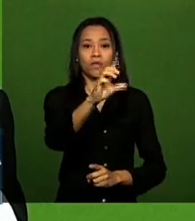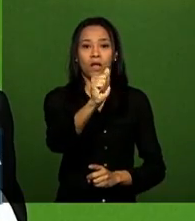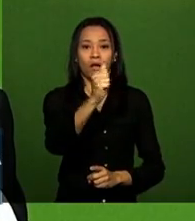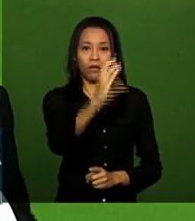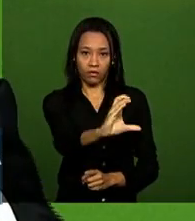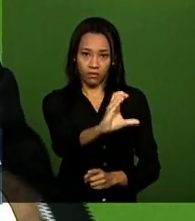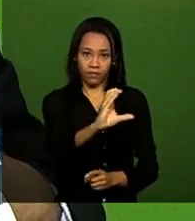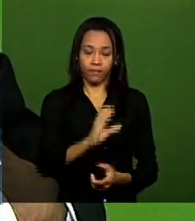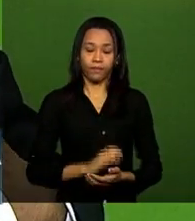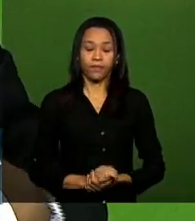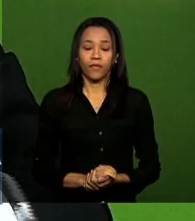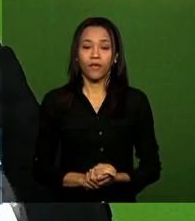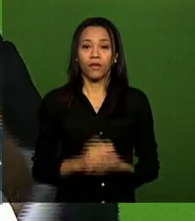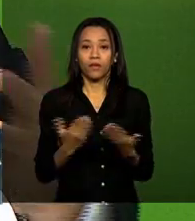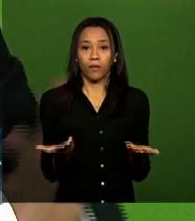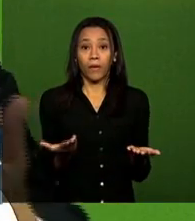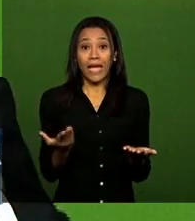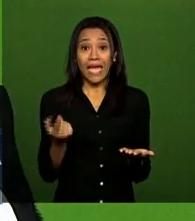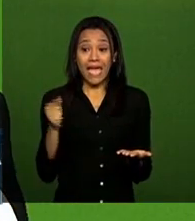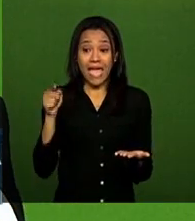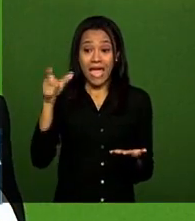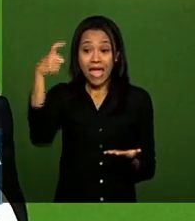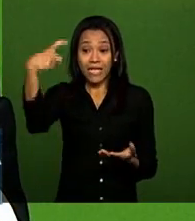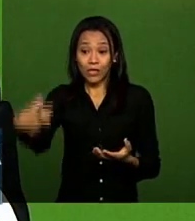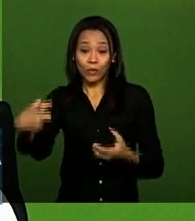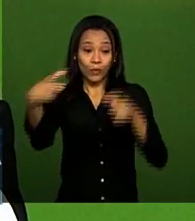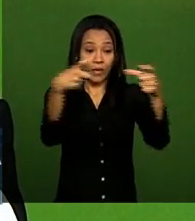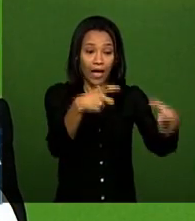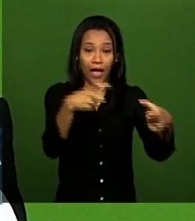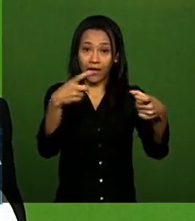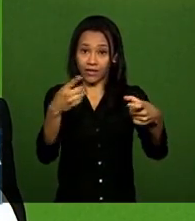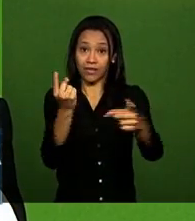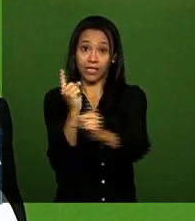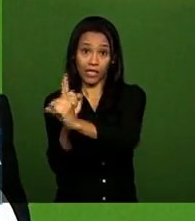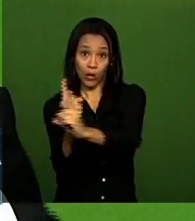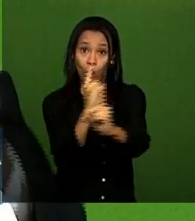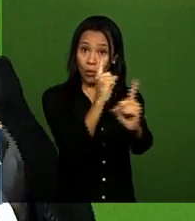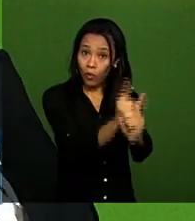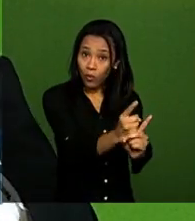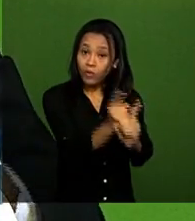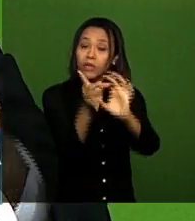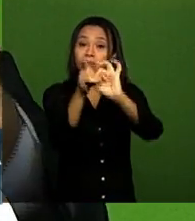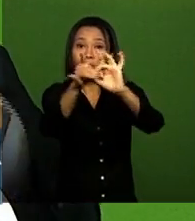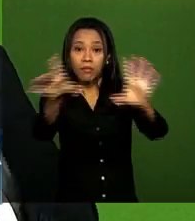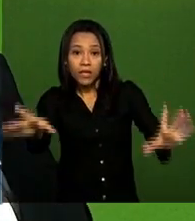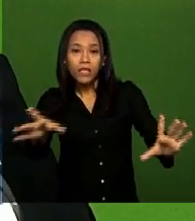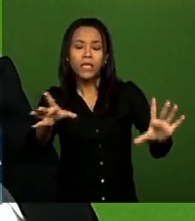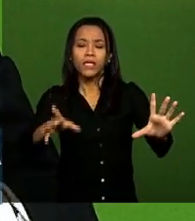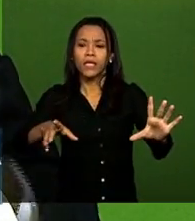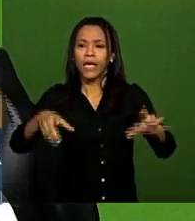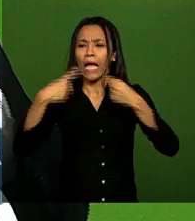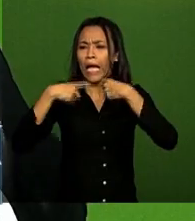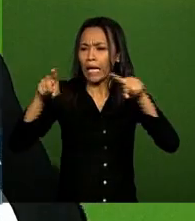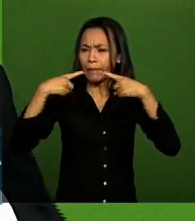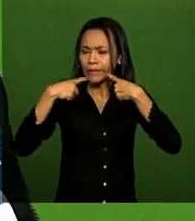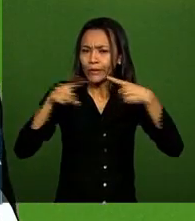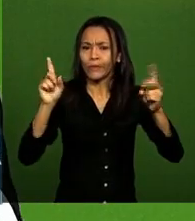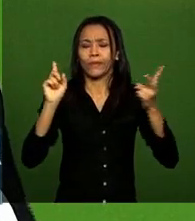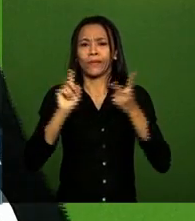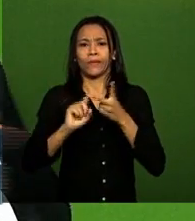as sociedades esses espaços que que que permitem com que as demandas reivindicações